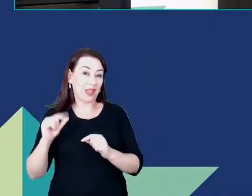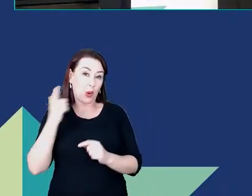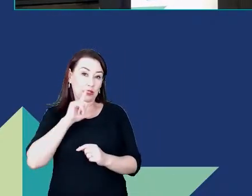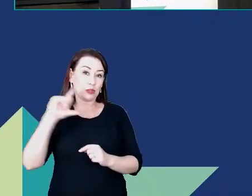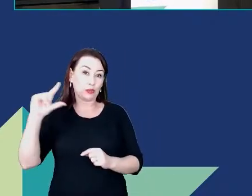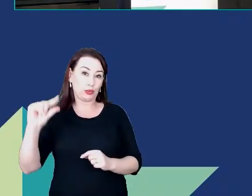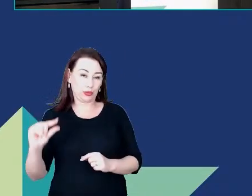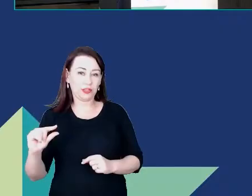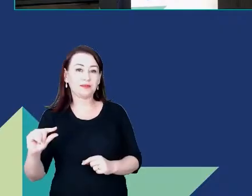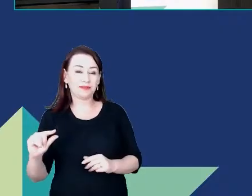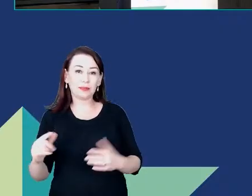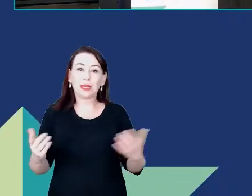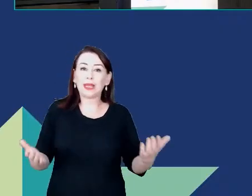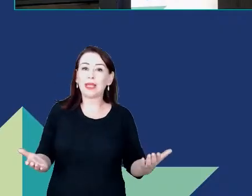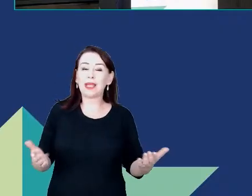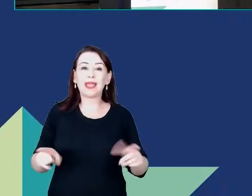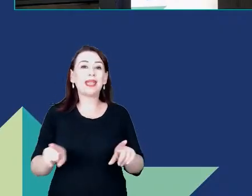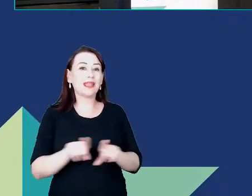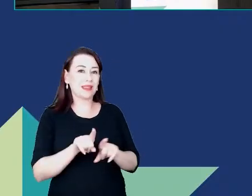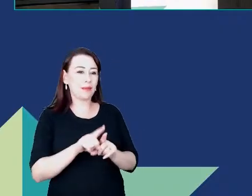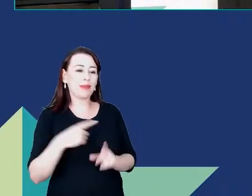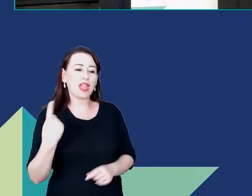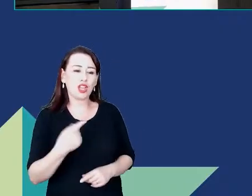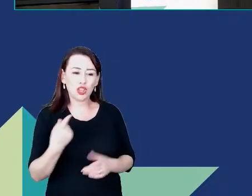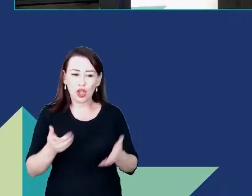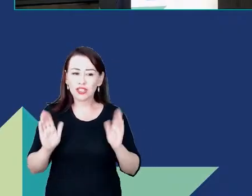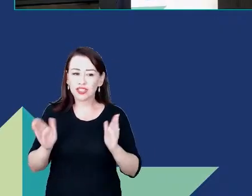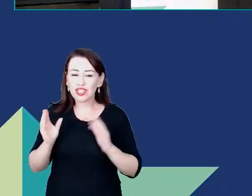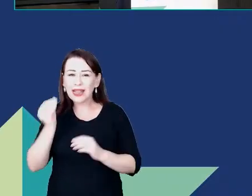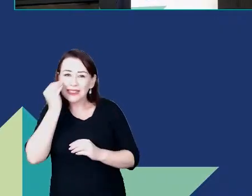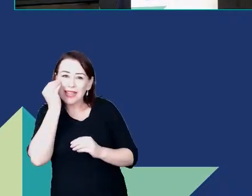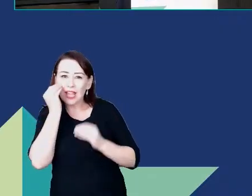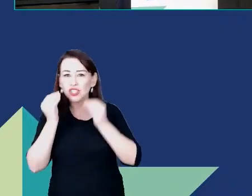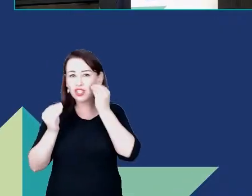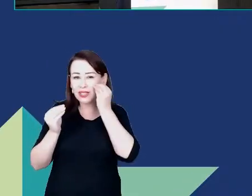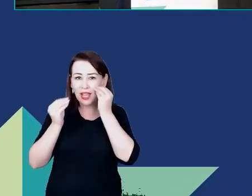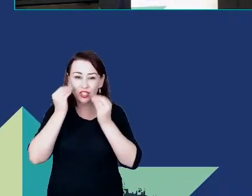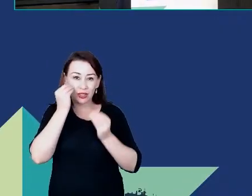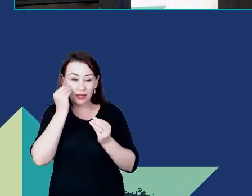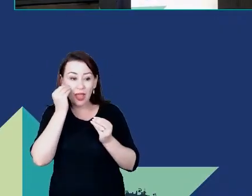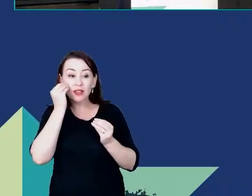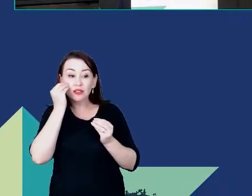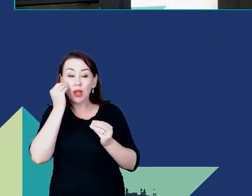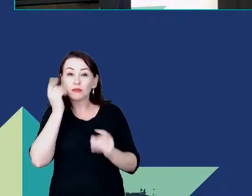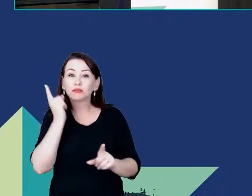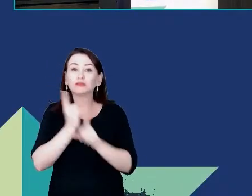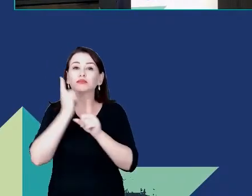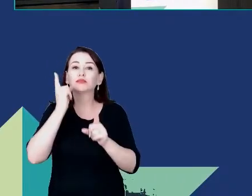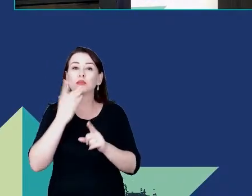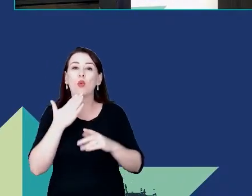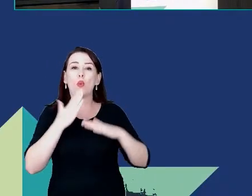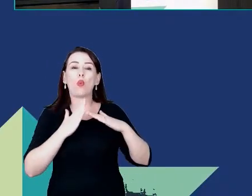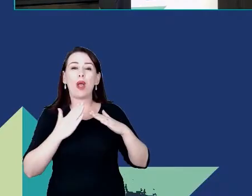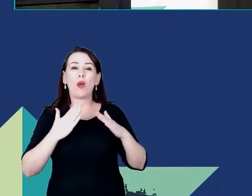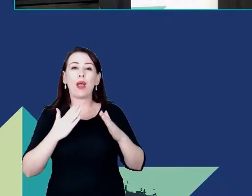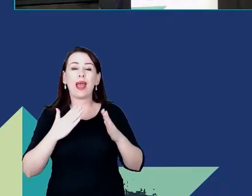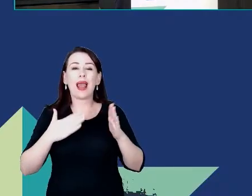E também, né, nesses testes, a gente pôde identificar qual é o limite, né, de